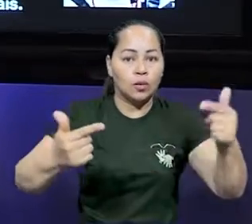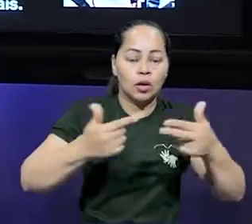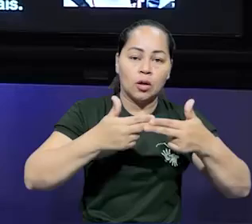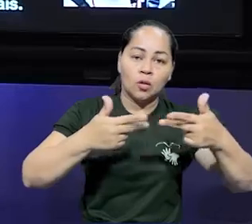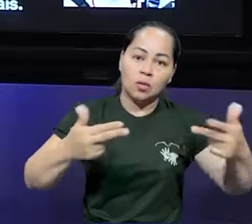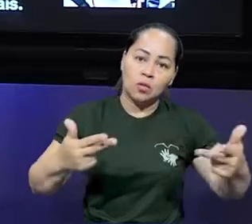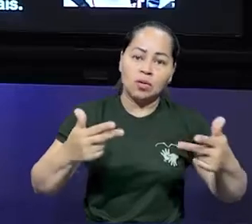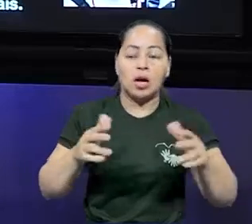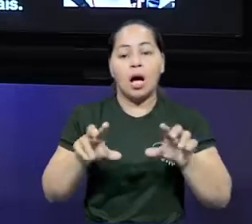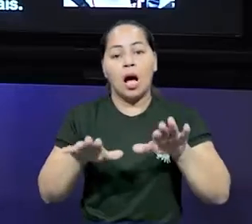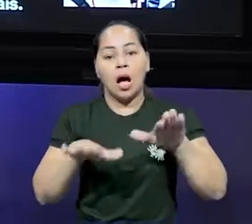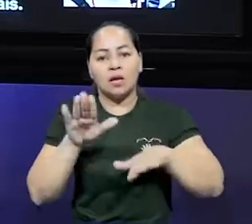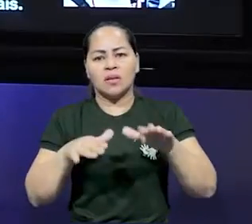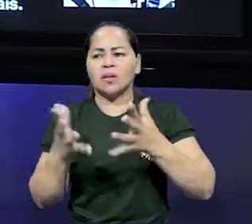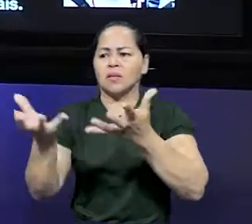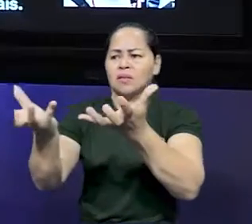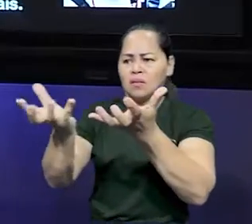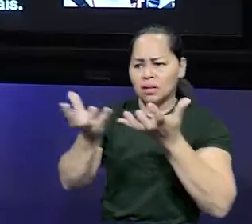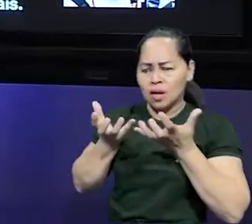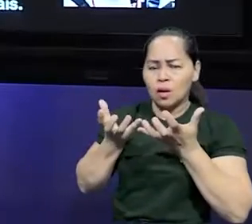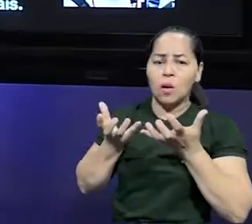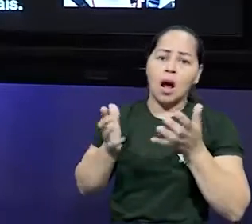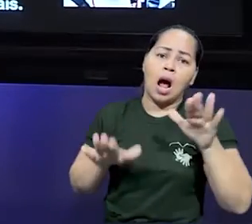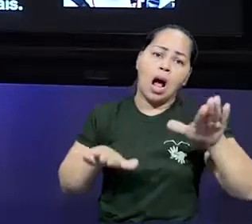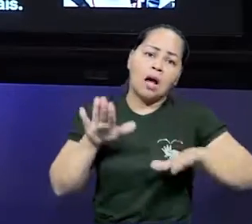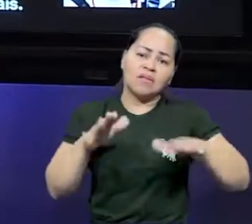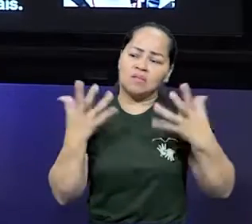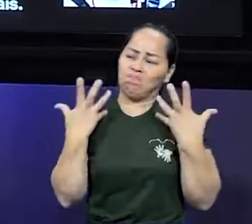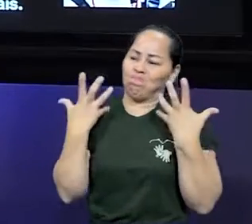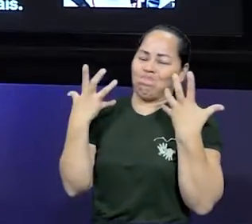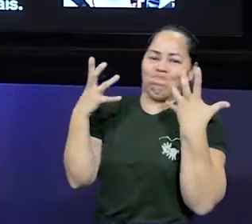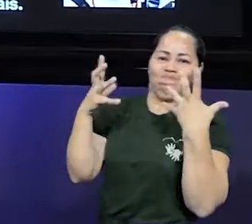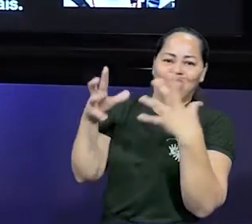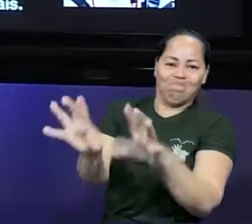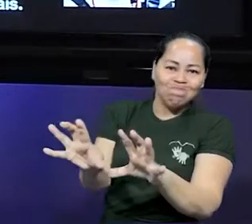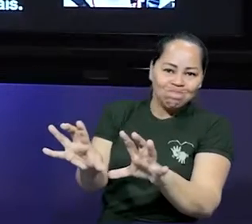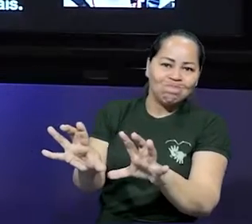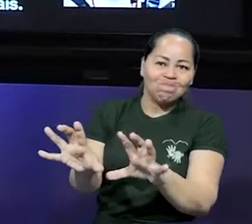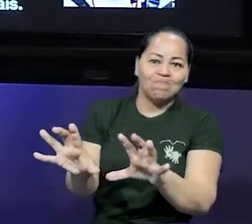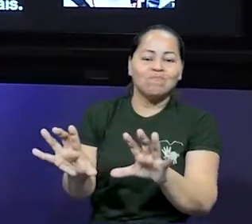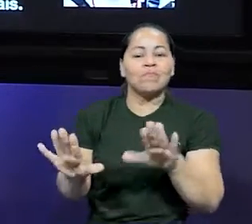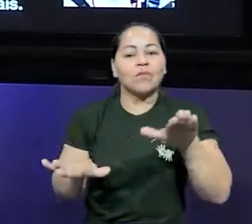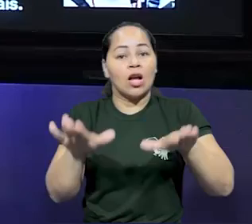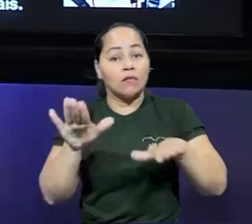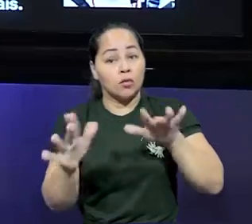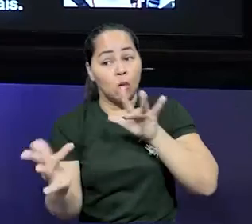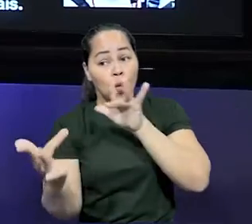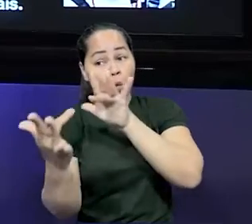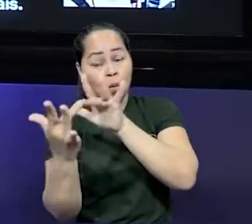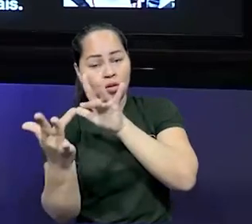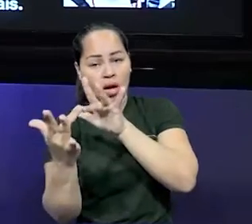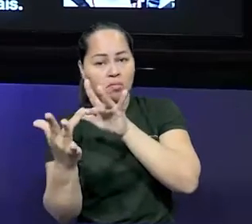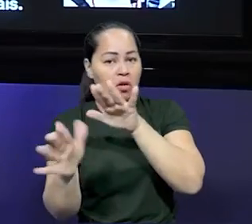de recusar, e isso, por vezes, torna essa etapa um pouco angustiante.